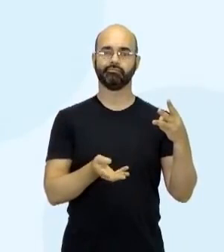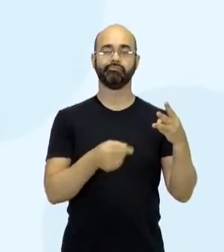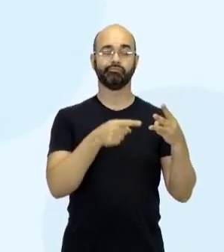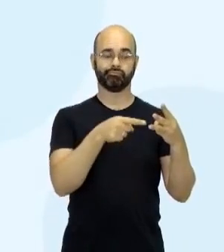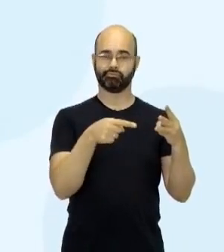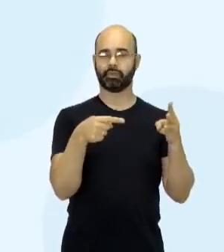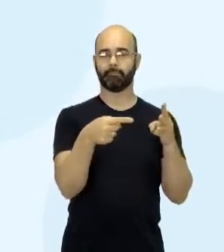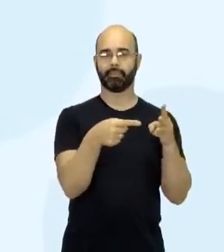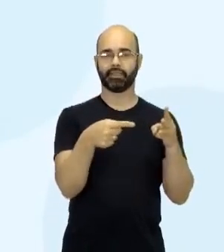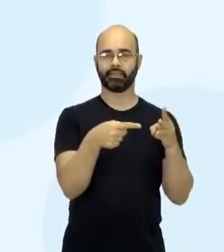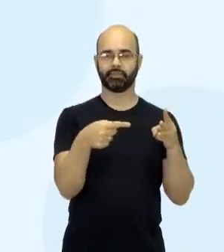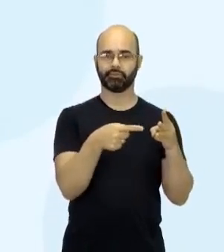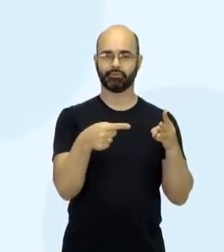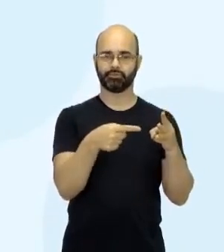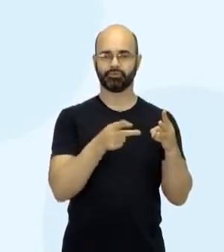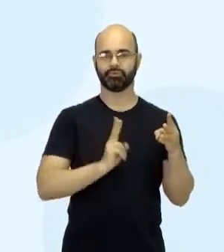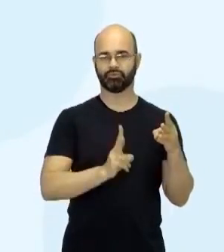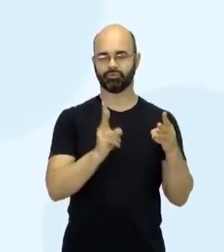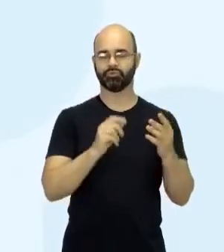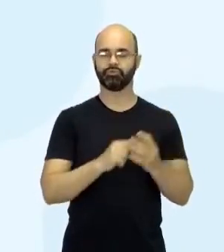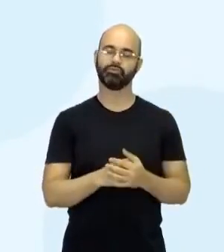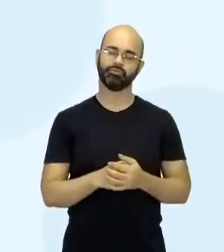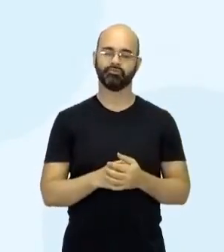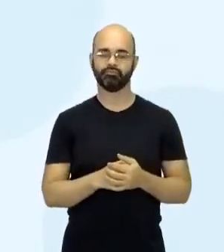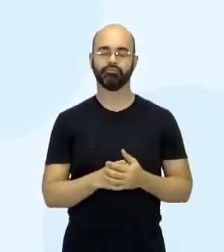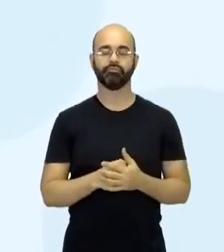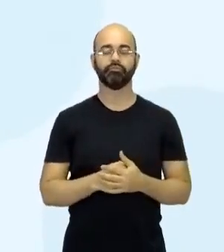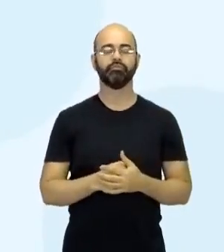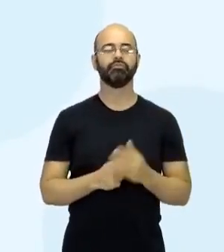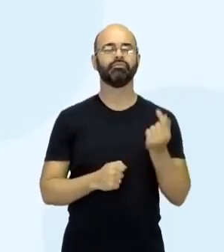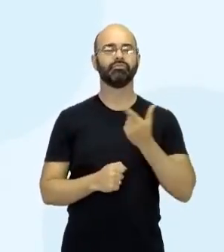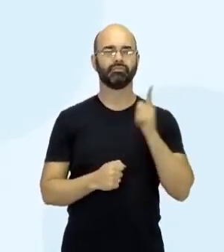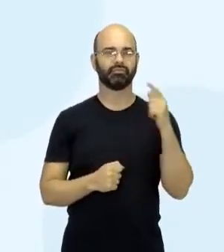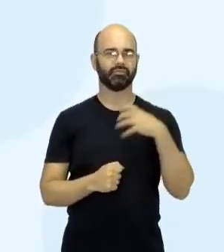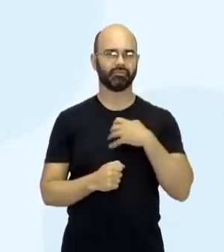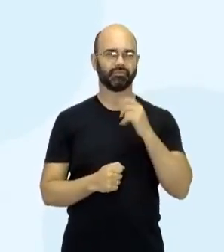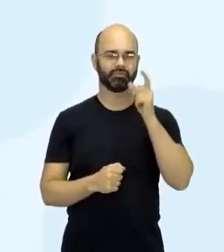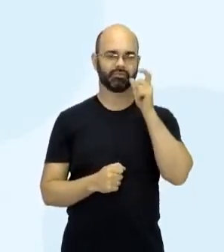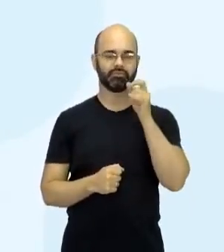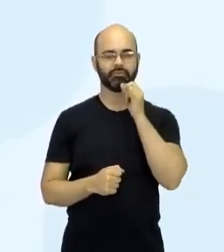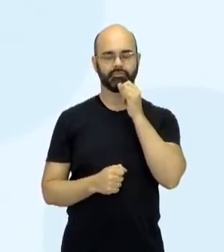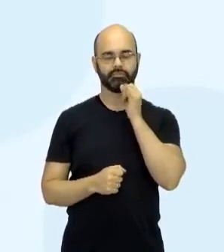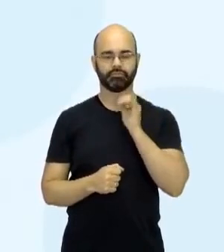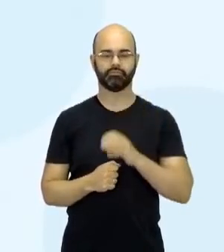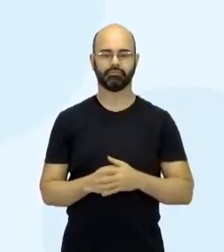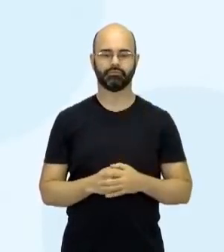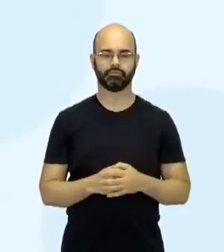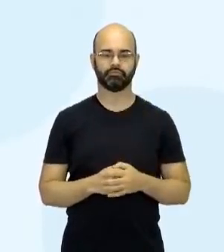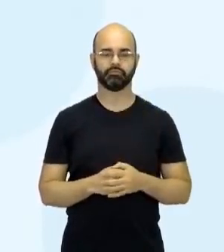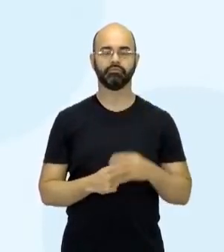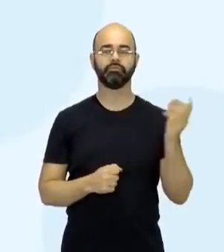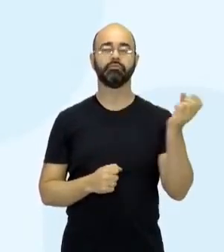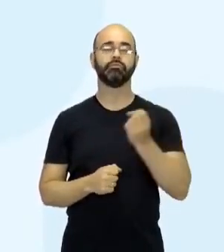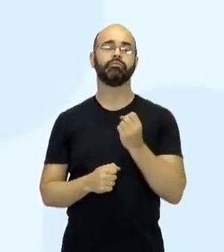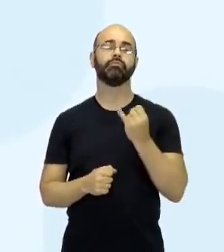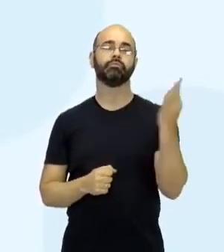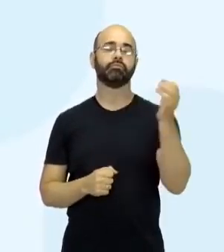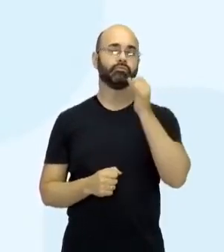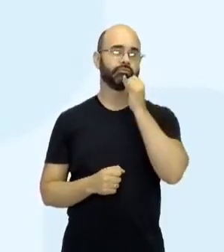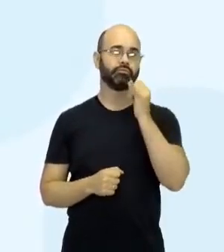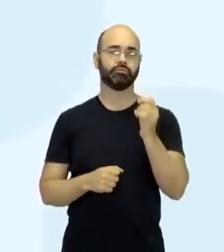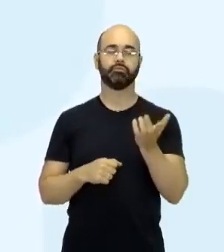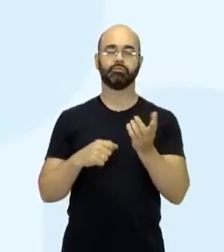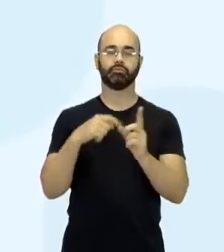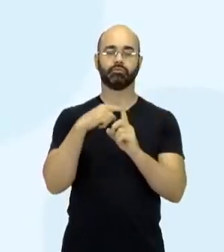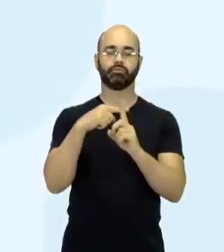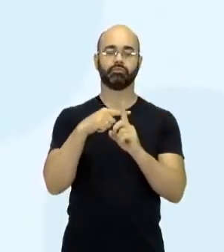Tem uma ideia muito legal que é o seguinte, né? Funciona assim, ó. Você coloca a quantidade, por exemplo, de positivo,